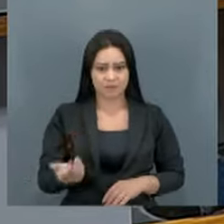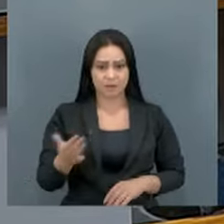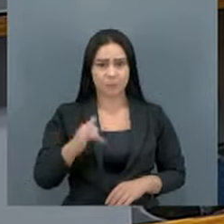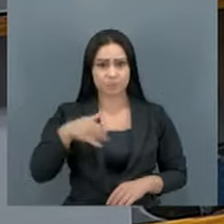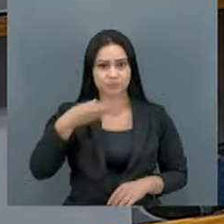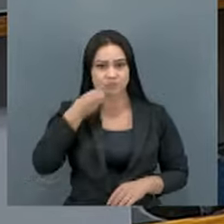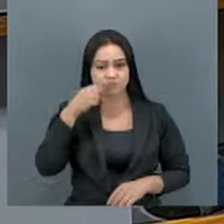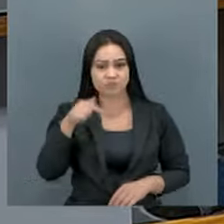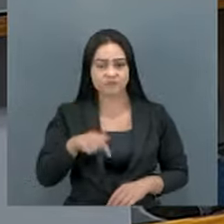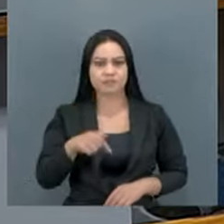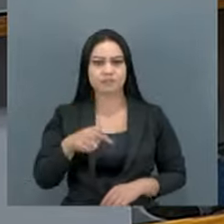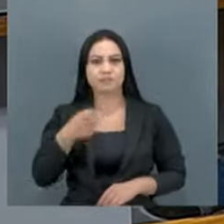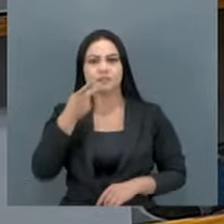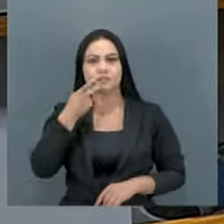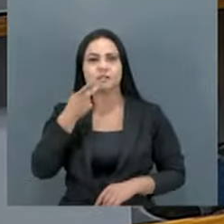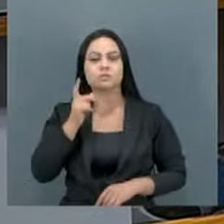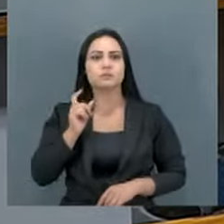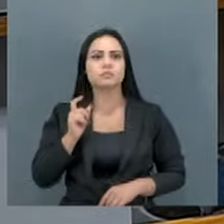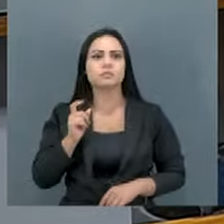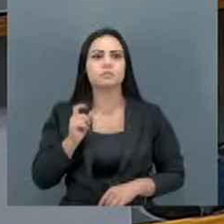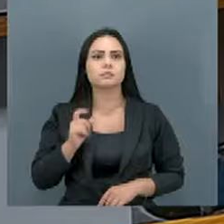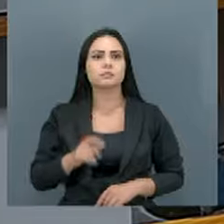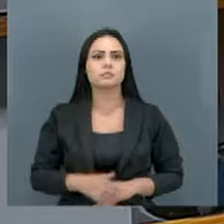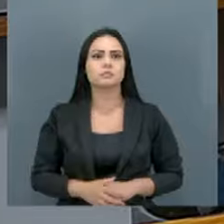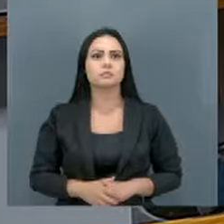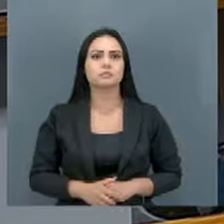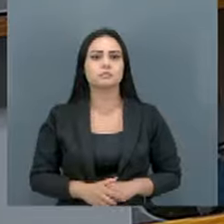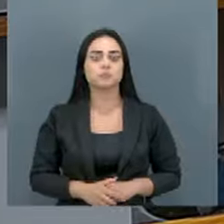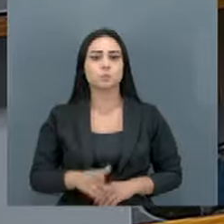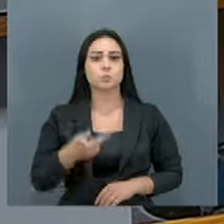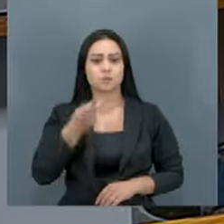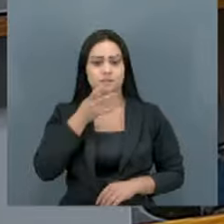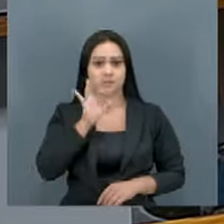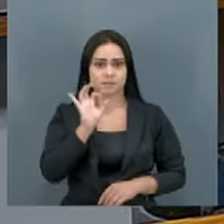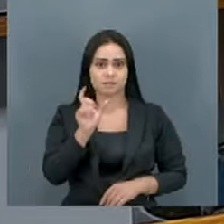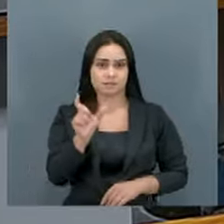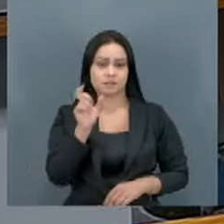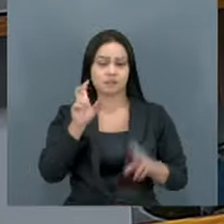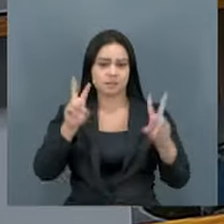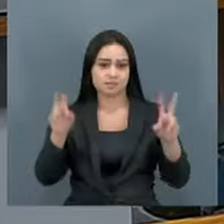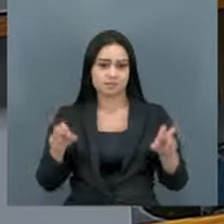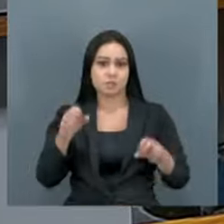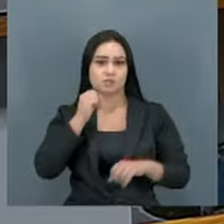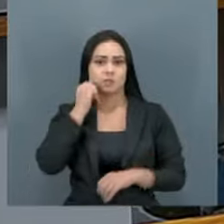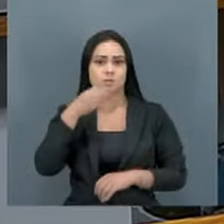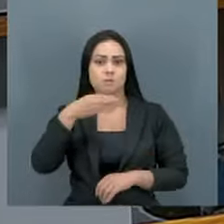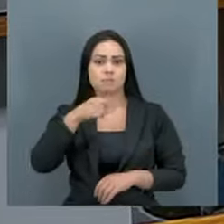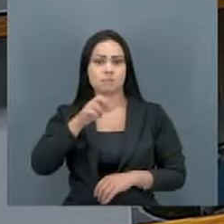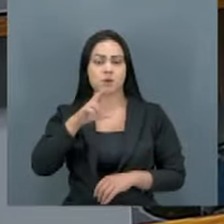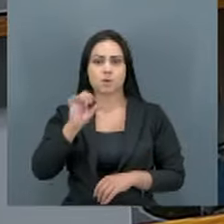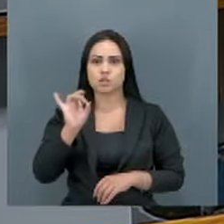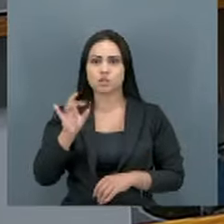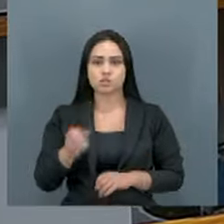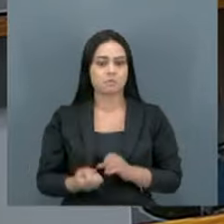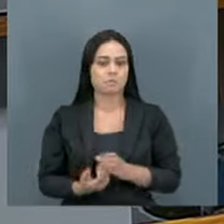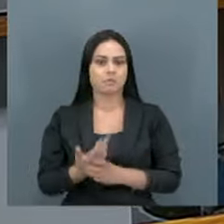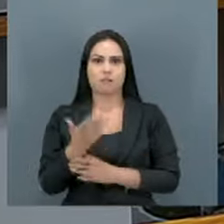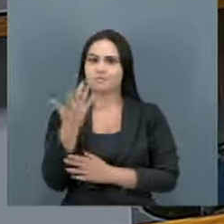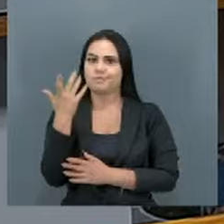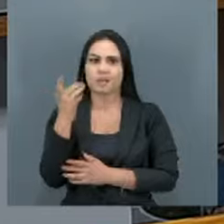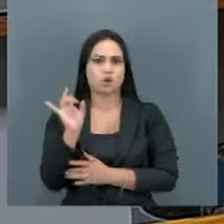oportunidade, e aqui eu queria tirar aqui uma questão, senador Mauro, não é só plantar, não é